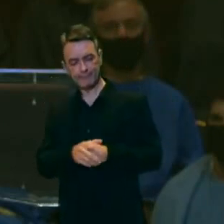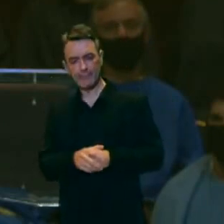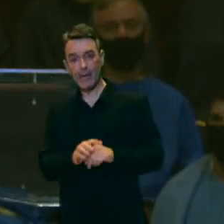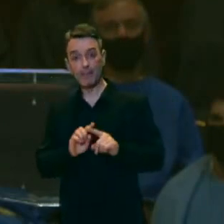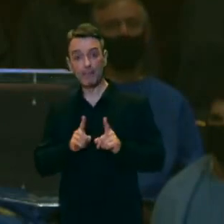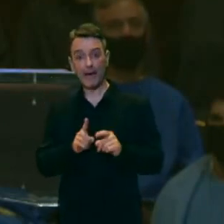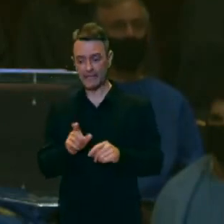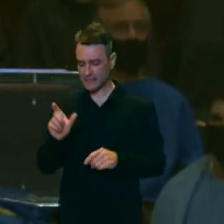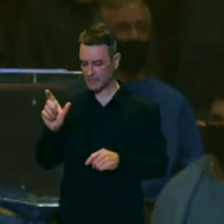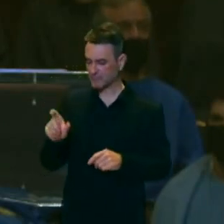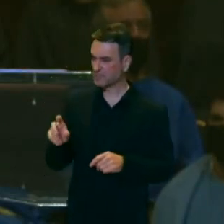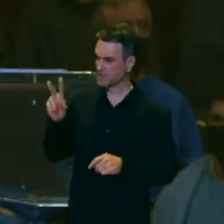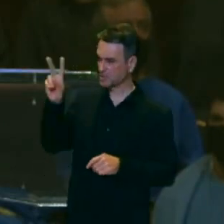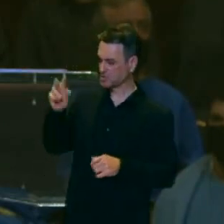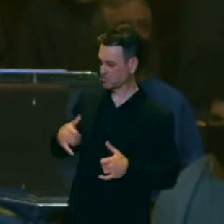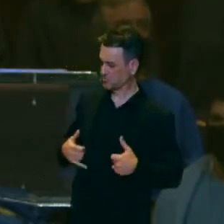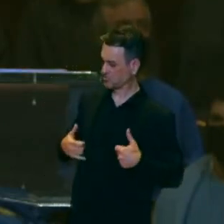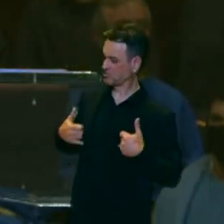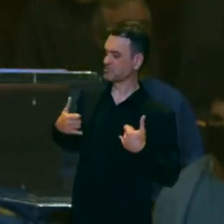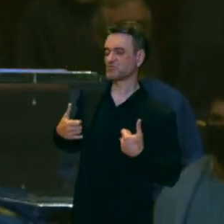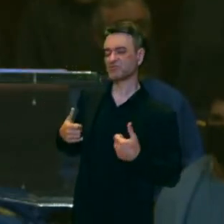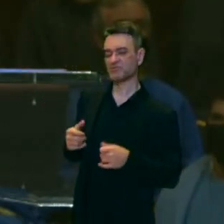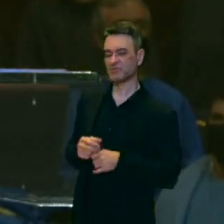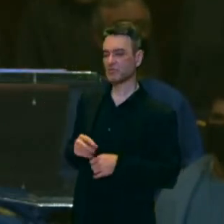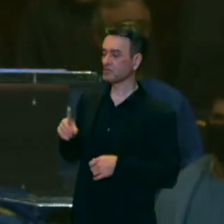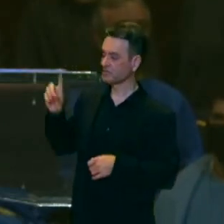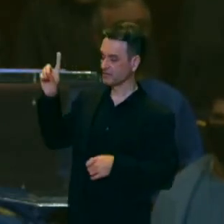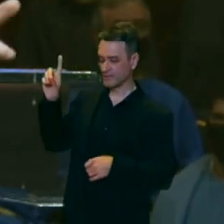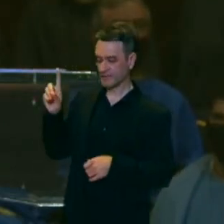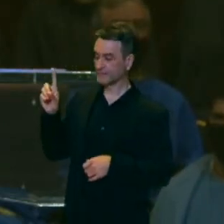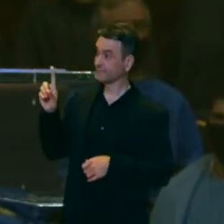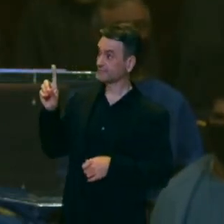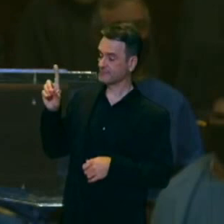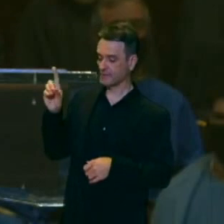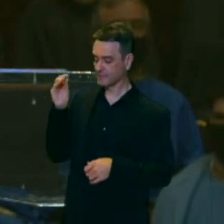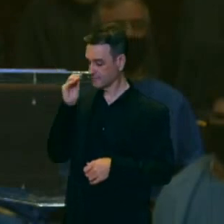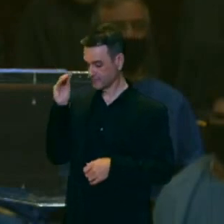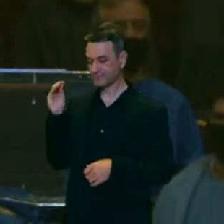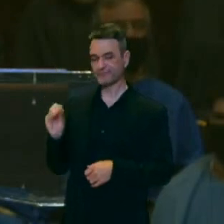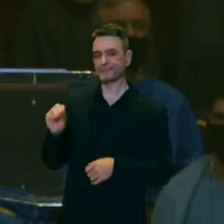ao soberbo Ele resiste. Está na Bíblia.